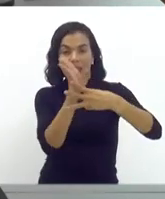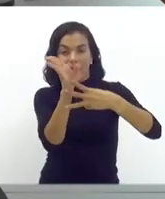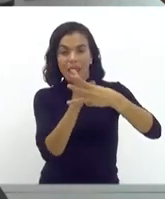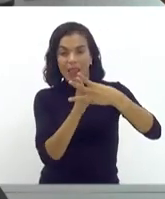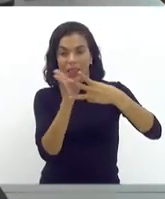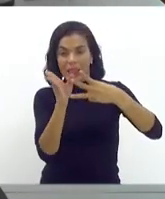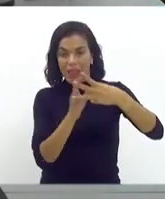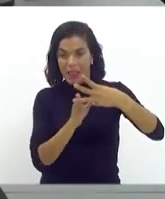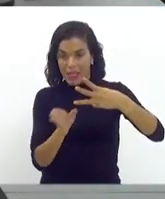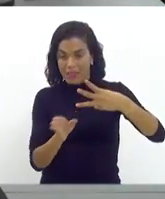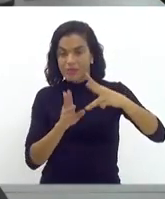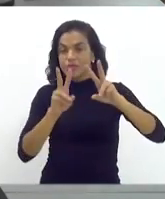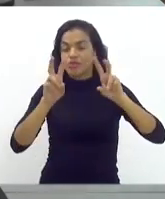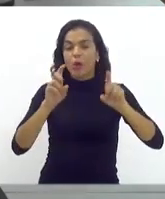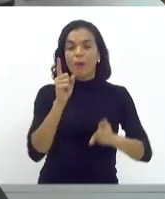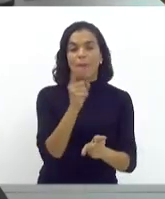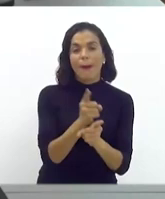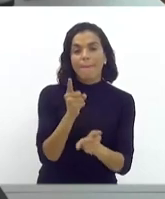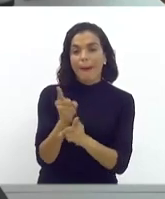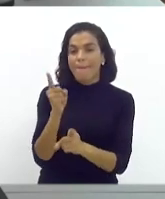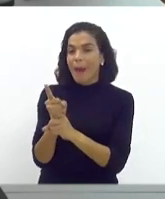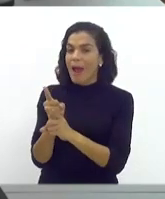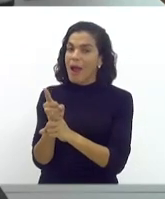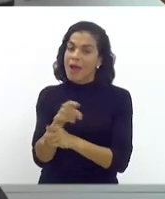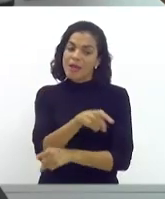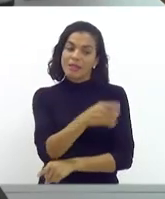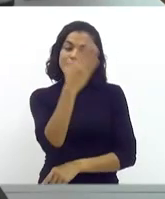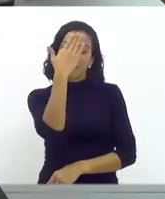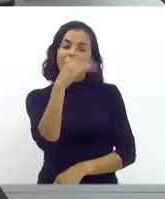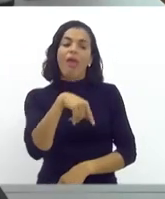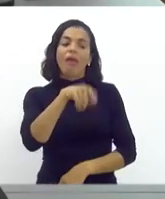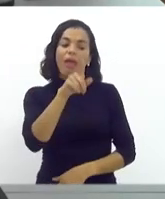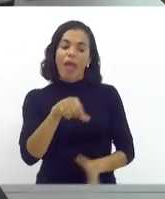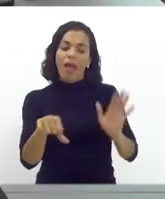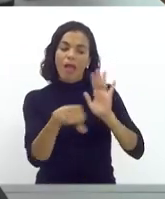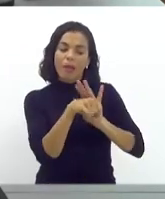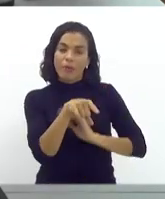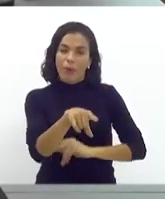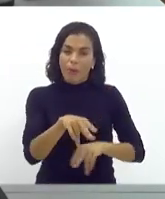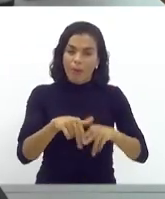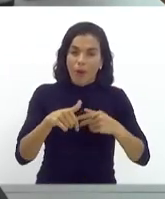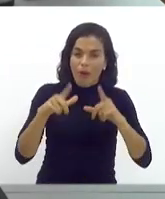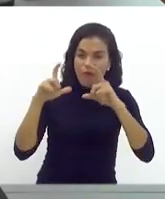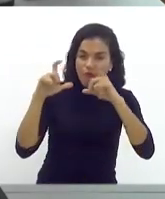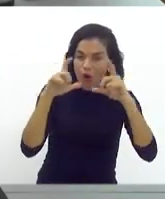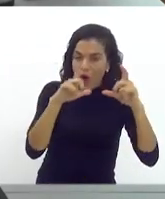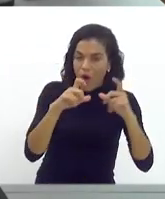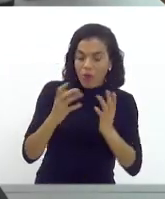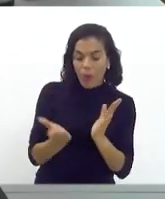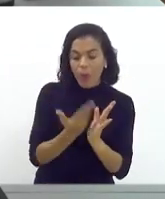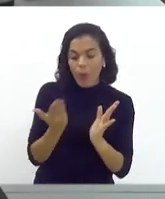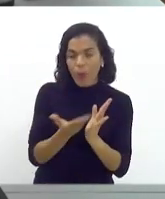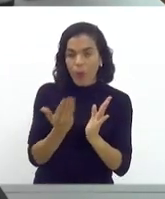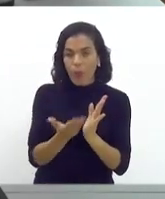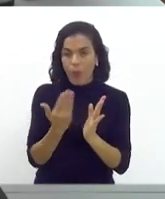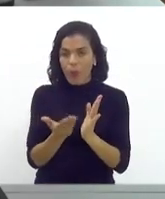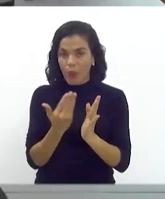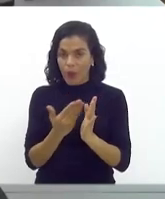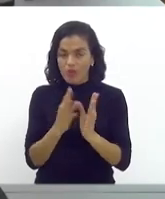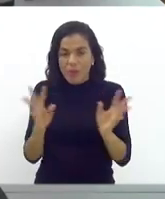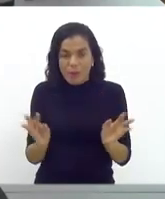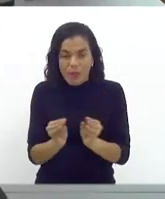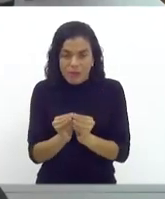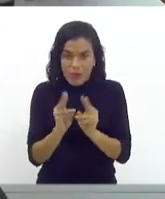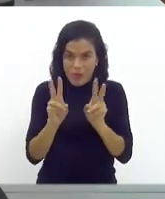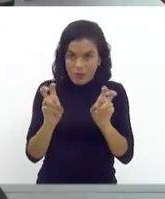do reconhecimento de pessoas o primeiro dele é só exatamente para delimitar o assunto